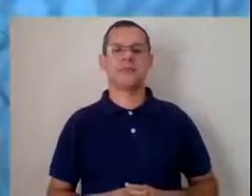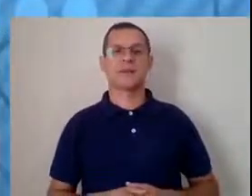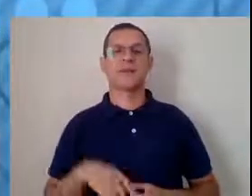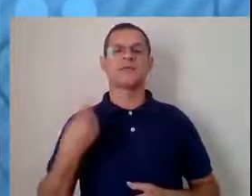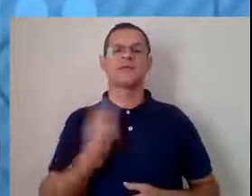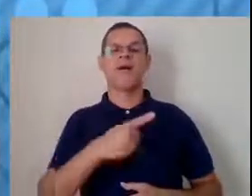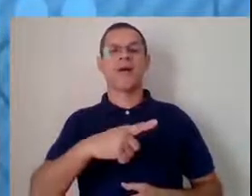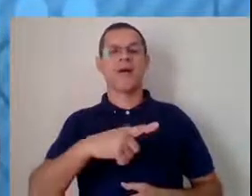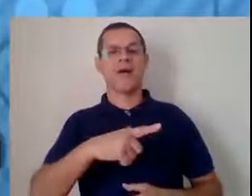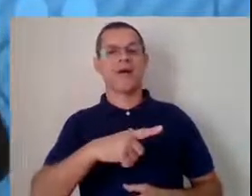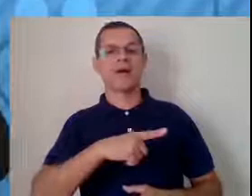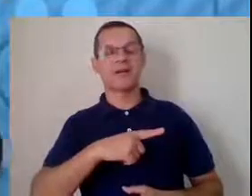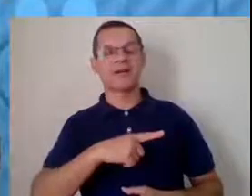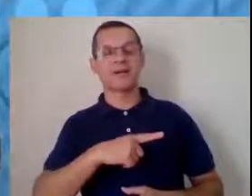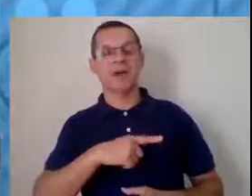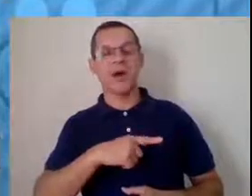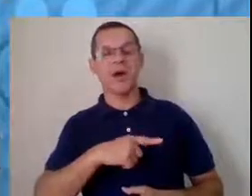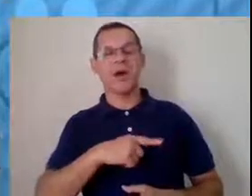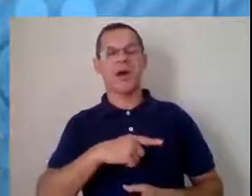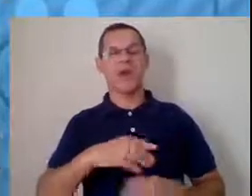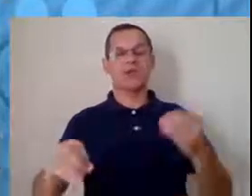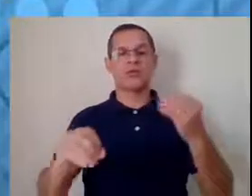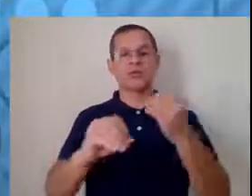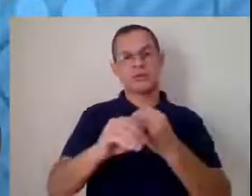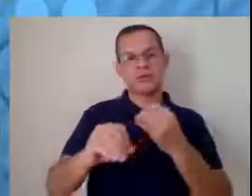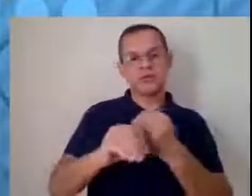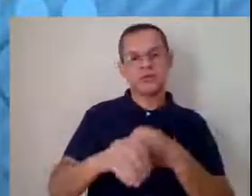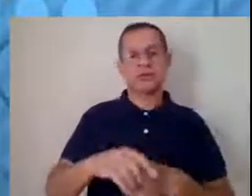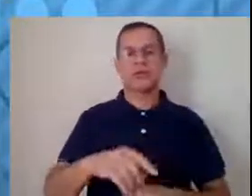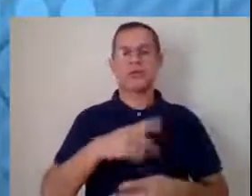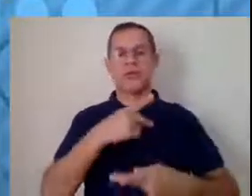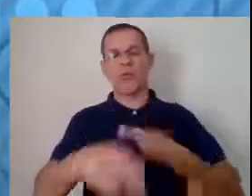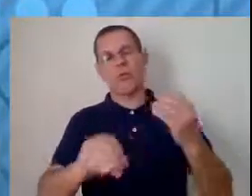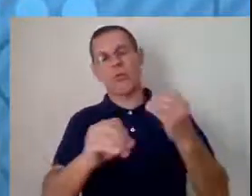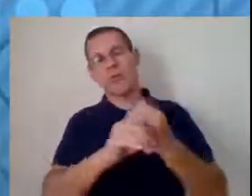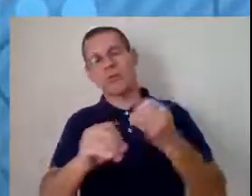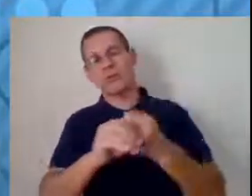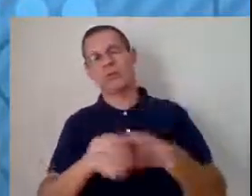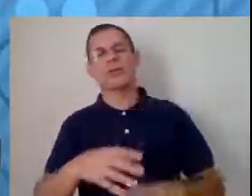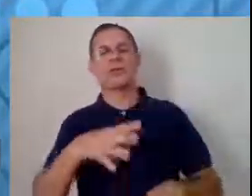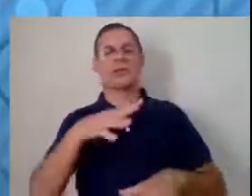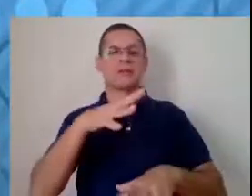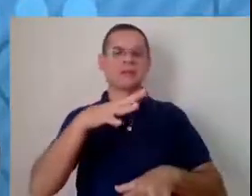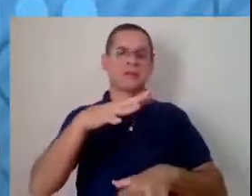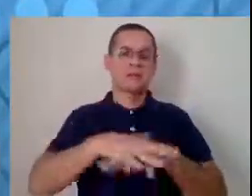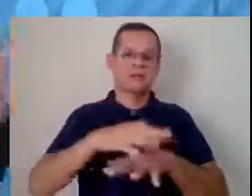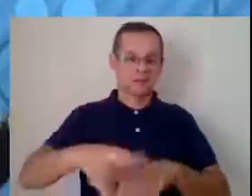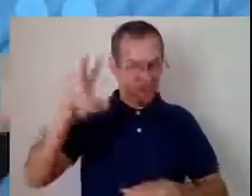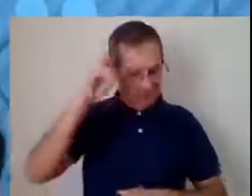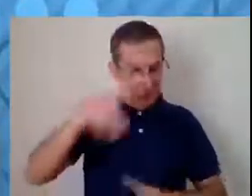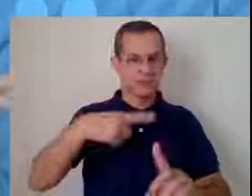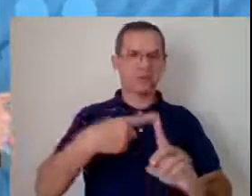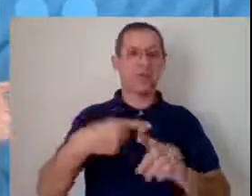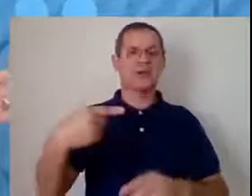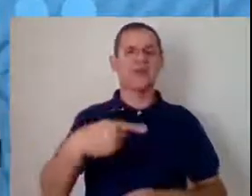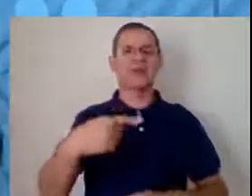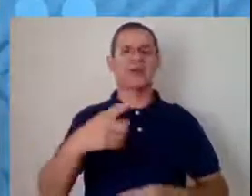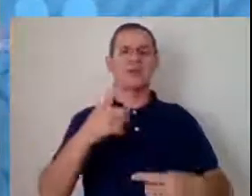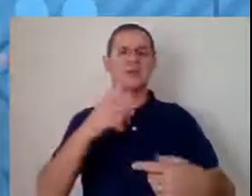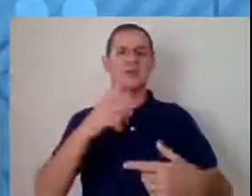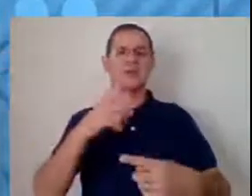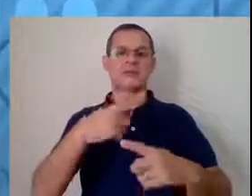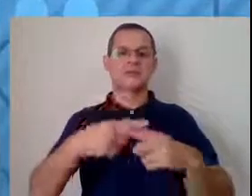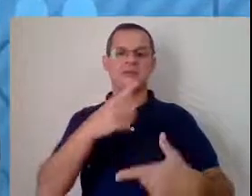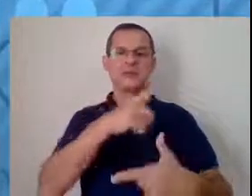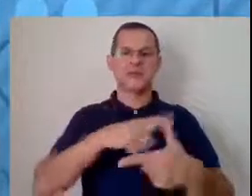Nós temos algumas operações. Quando você fala em operações, na matemática, se lembra do mais, menos, vezes, dividir,